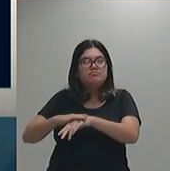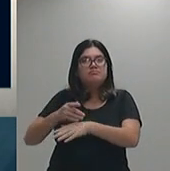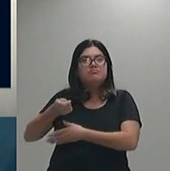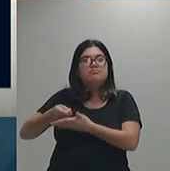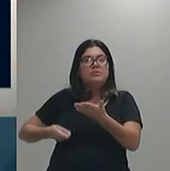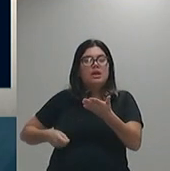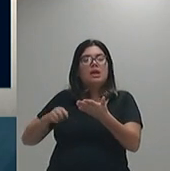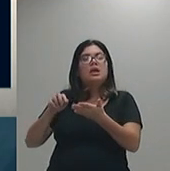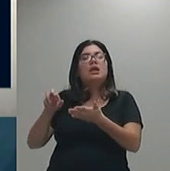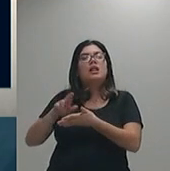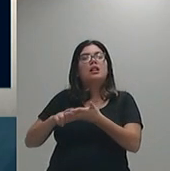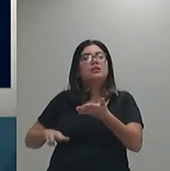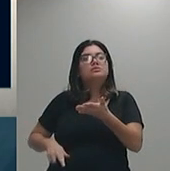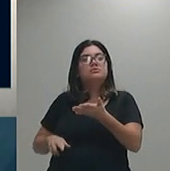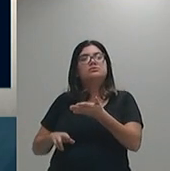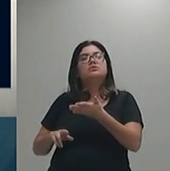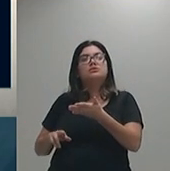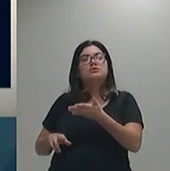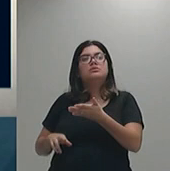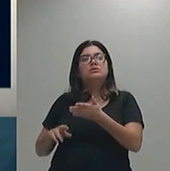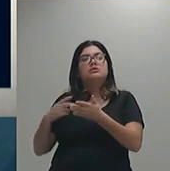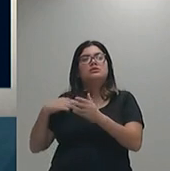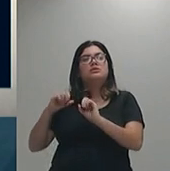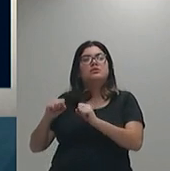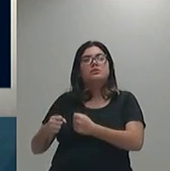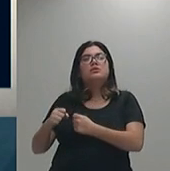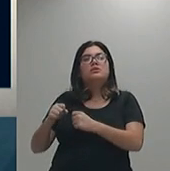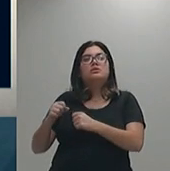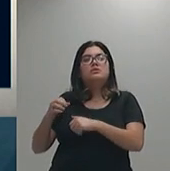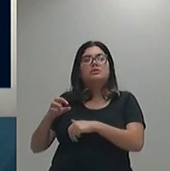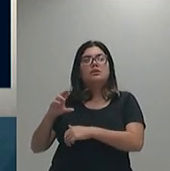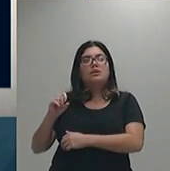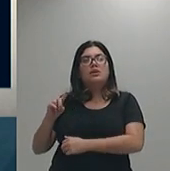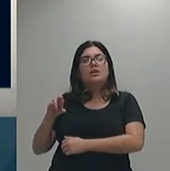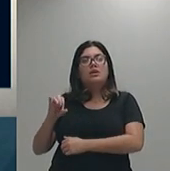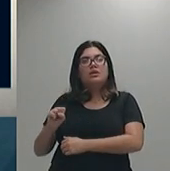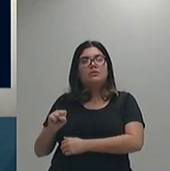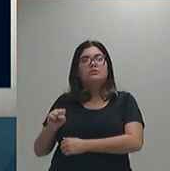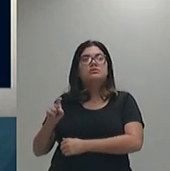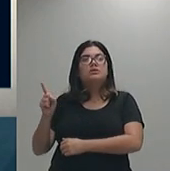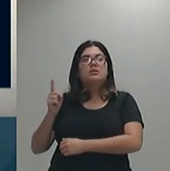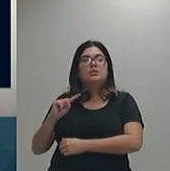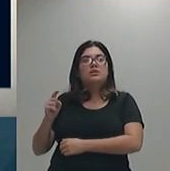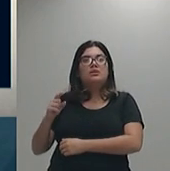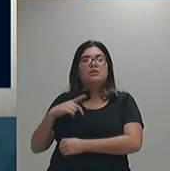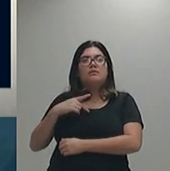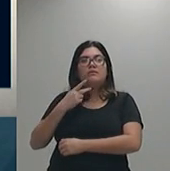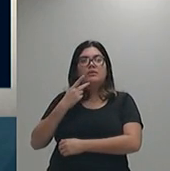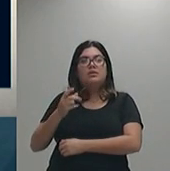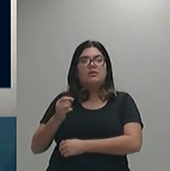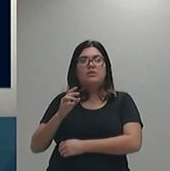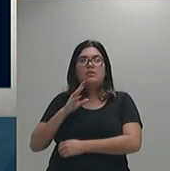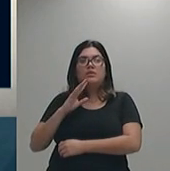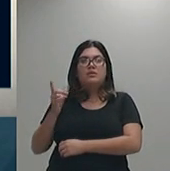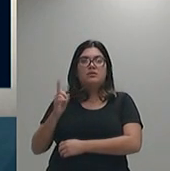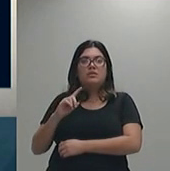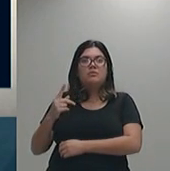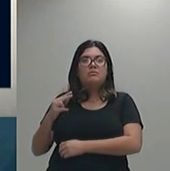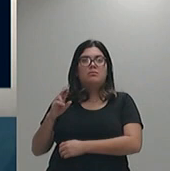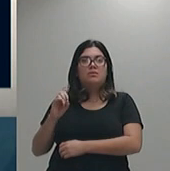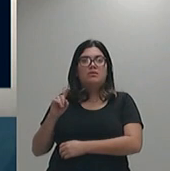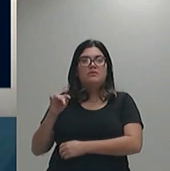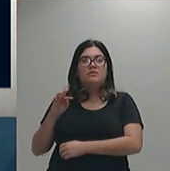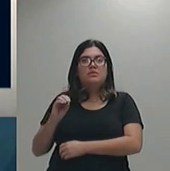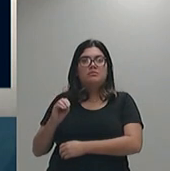Procurador acho que António Carlos Martins Soares e pugna pelo conhecimento não provimento segundo a última